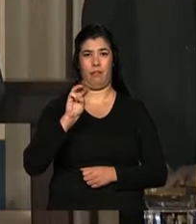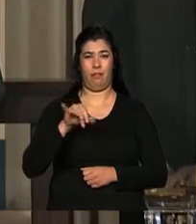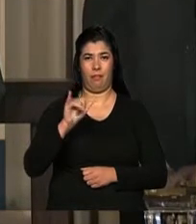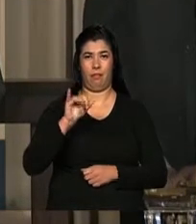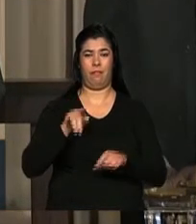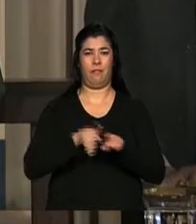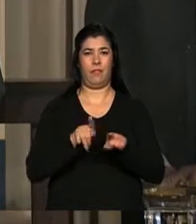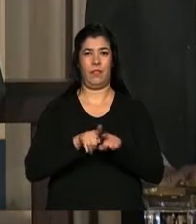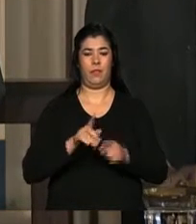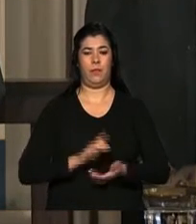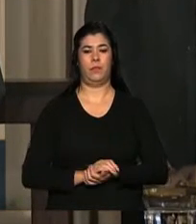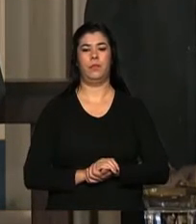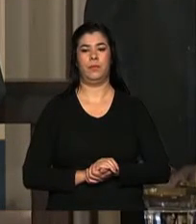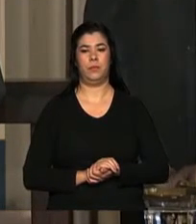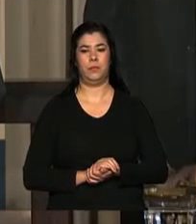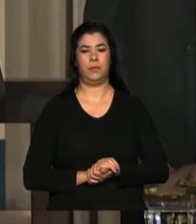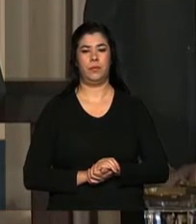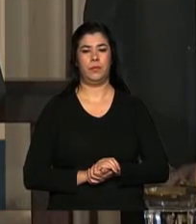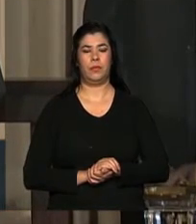Em